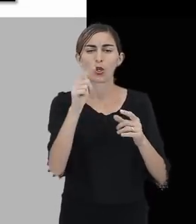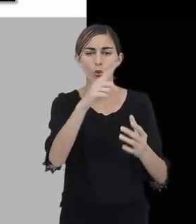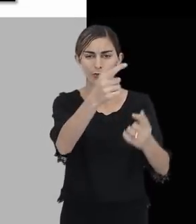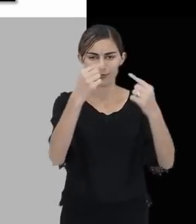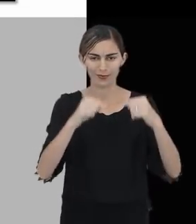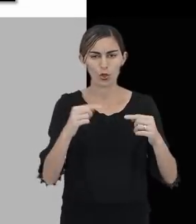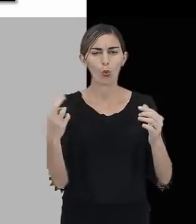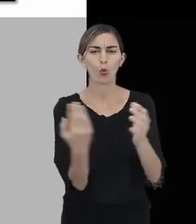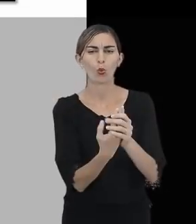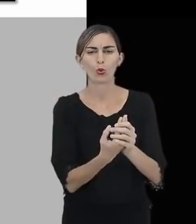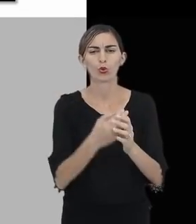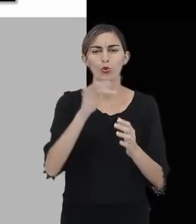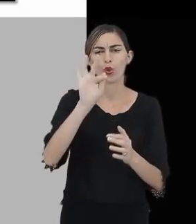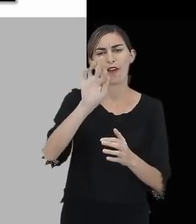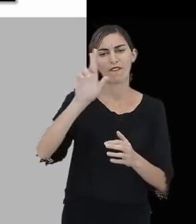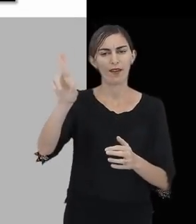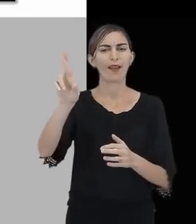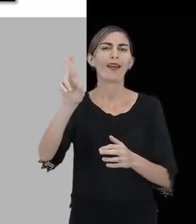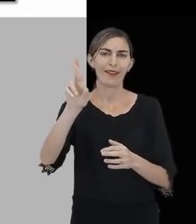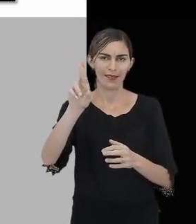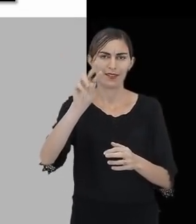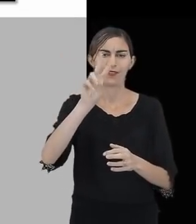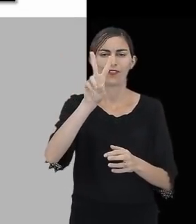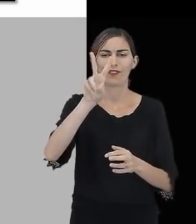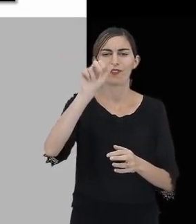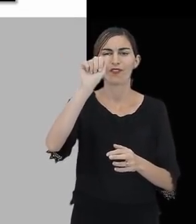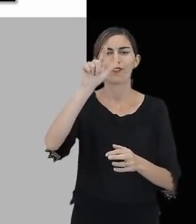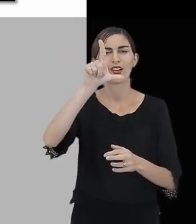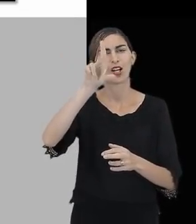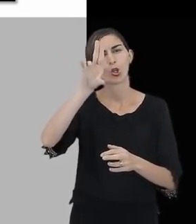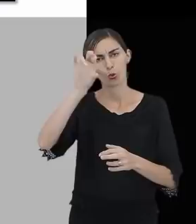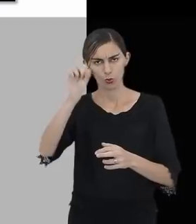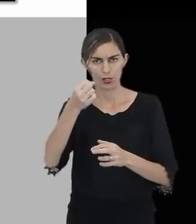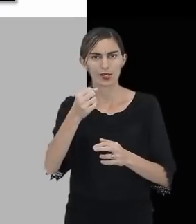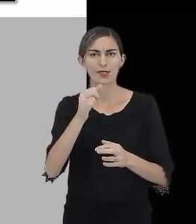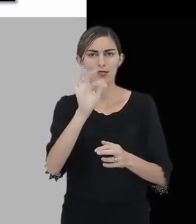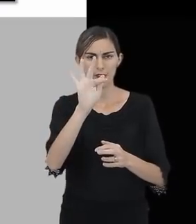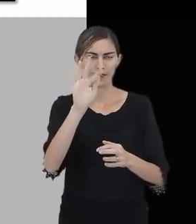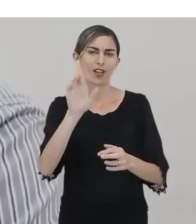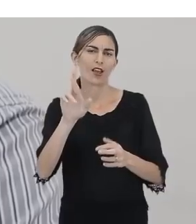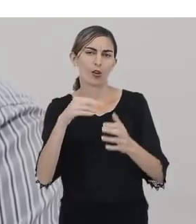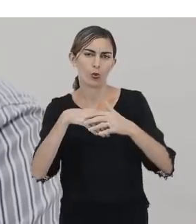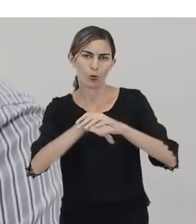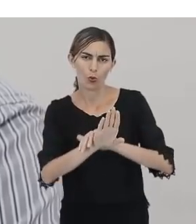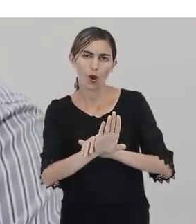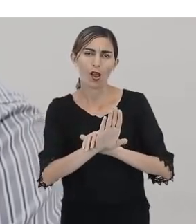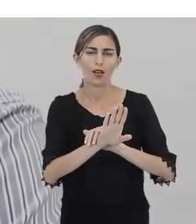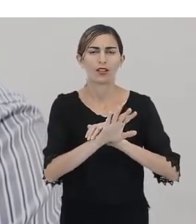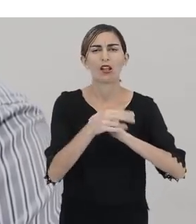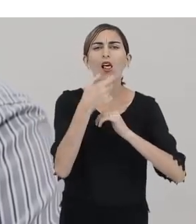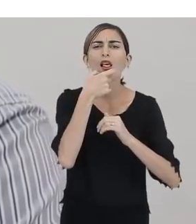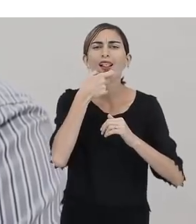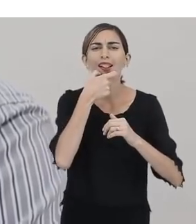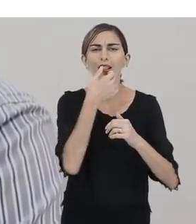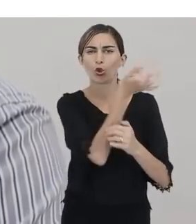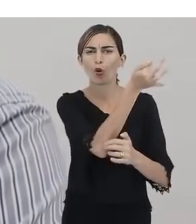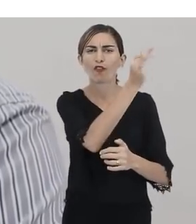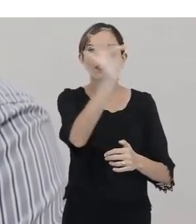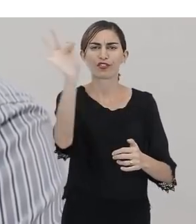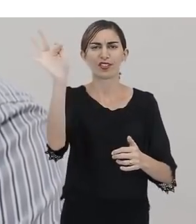arquivo chamado values.fr, né, que é para guardar as mensagens da sua aplicação na língua